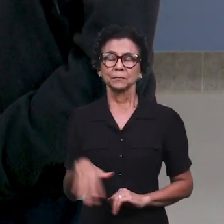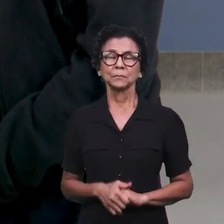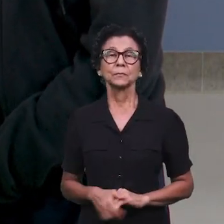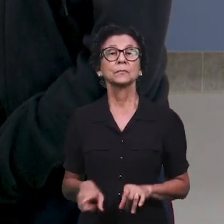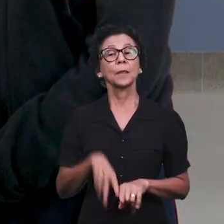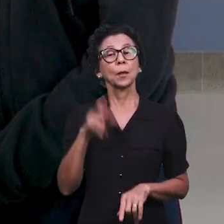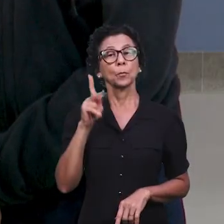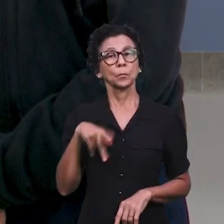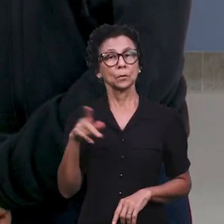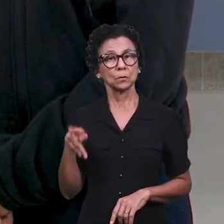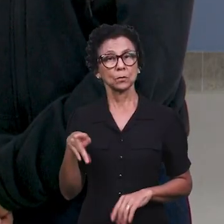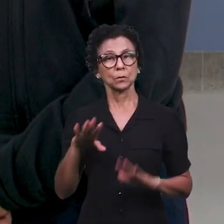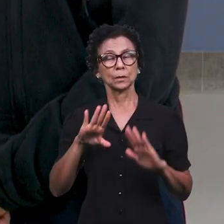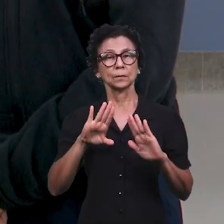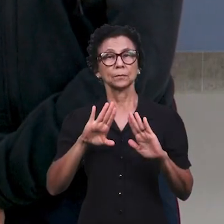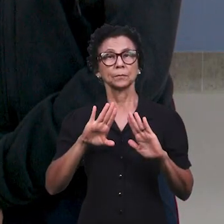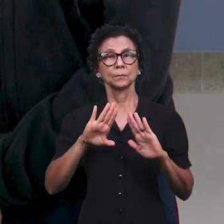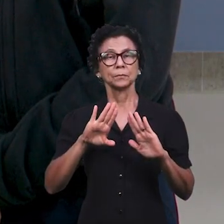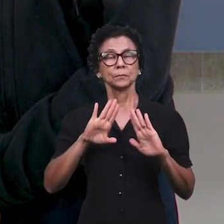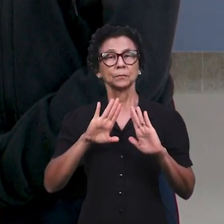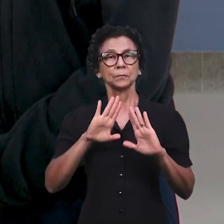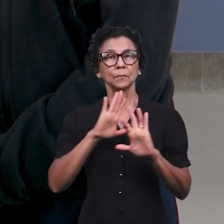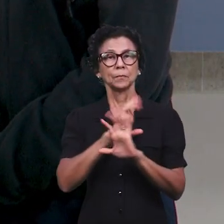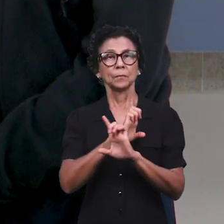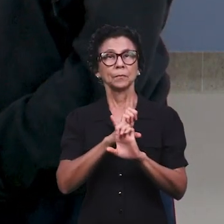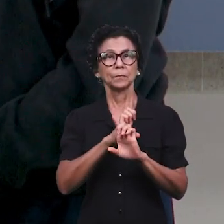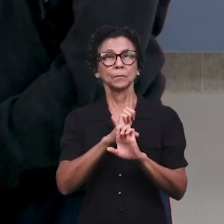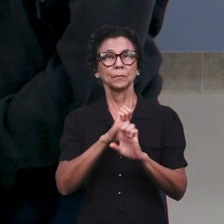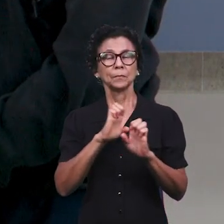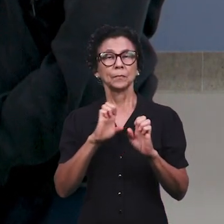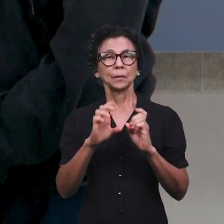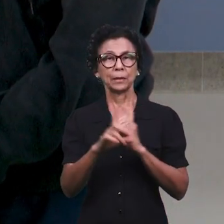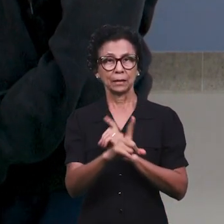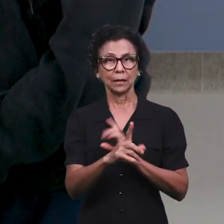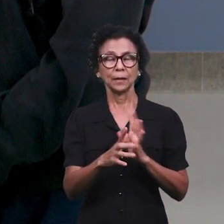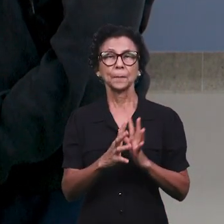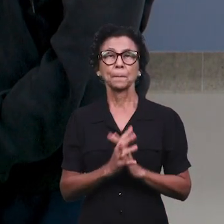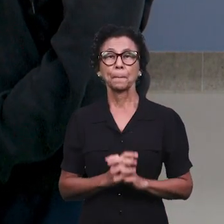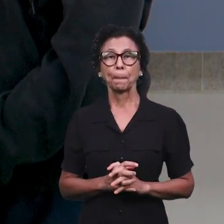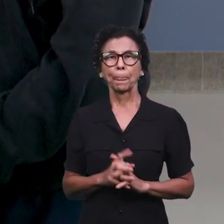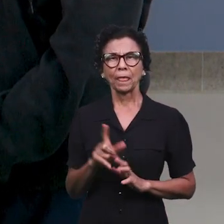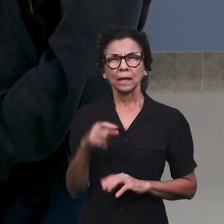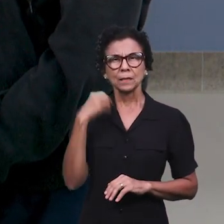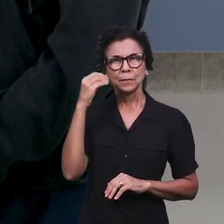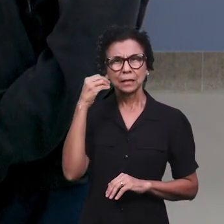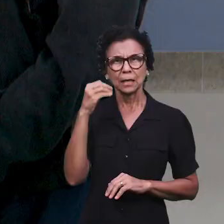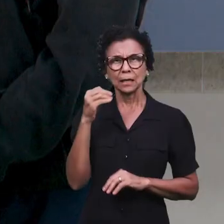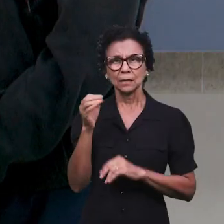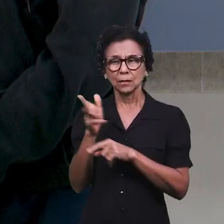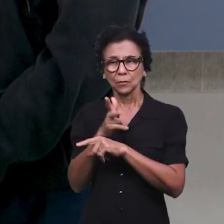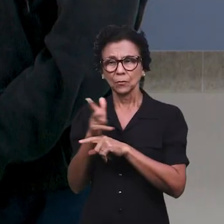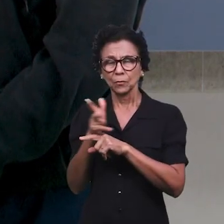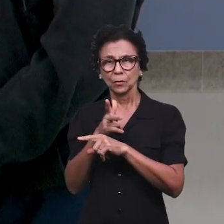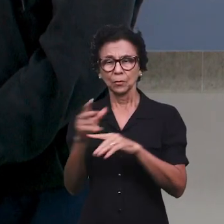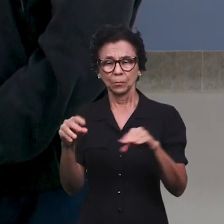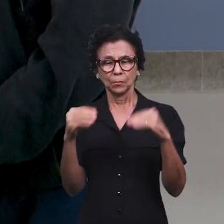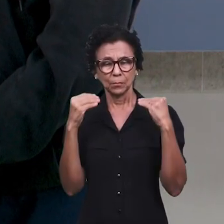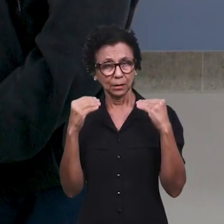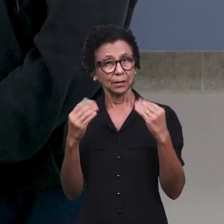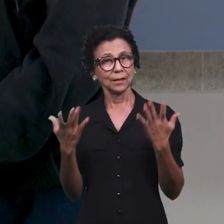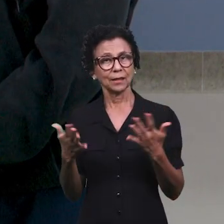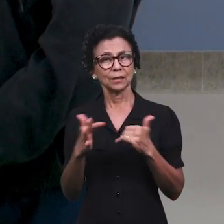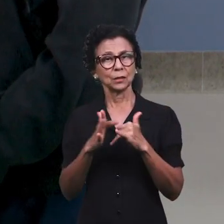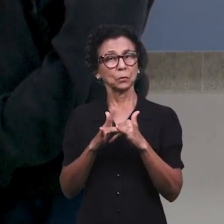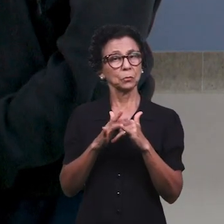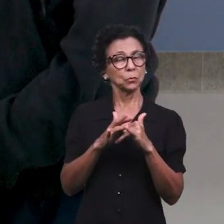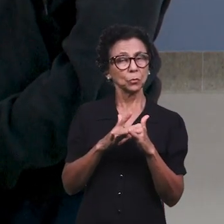professoras da Escola Bíblica Dominical, aqueles que fizerem os experimentos na igreja, Pedro, e filmarem, mandem para a gente. Coloque no nosso canal no YouTube,